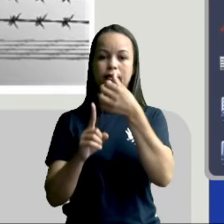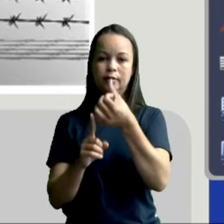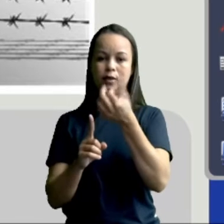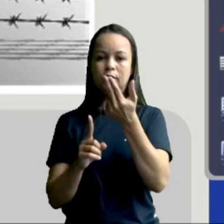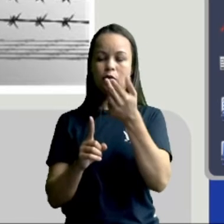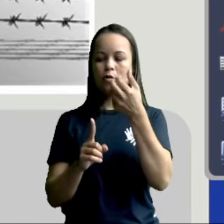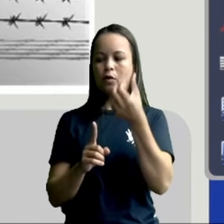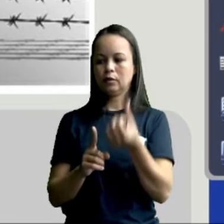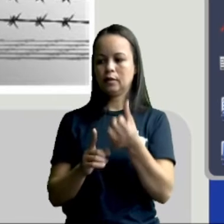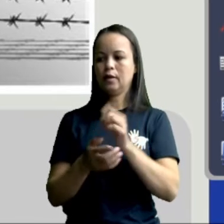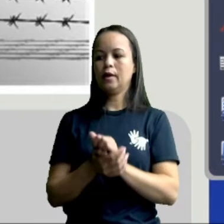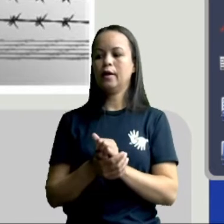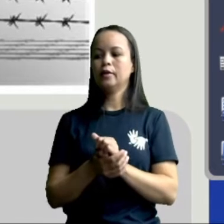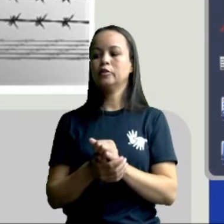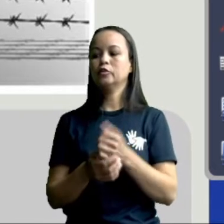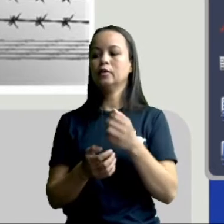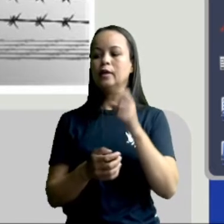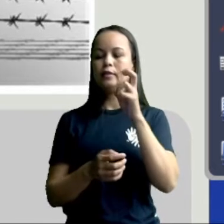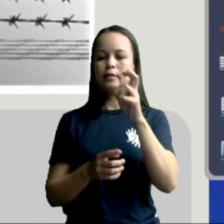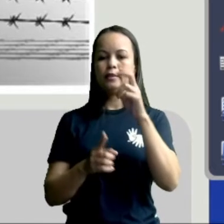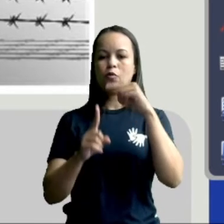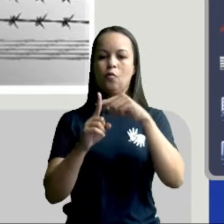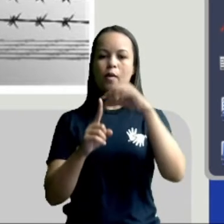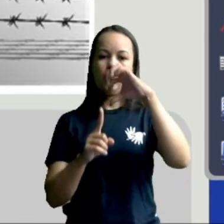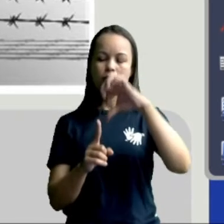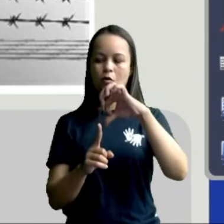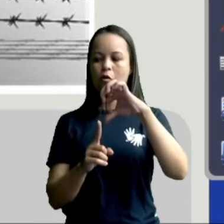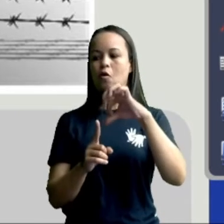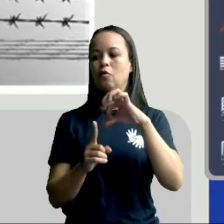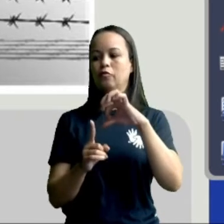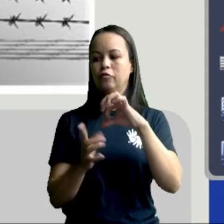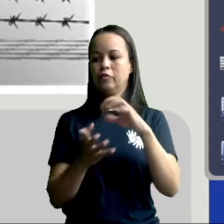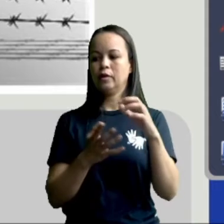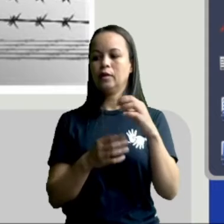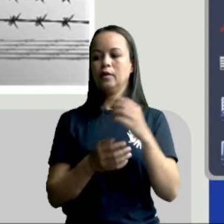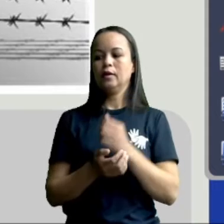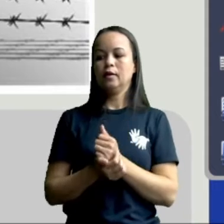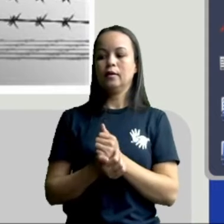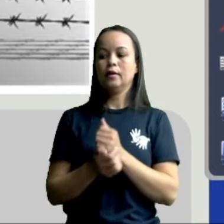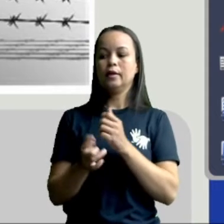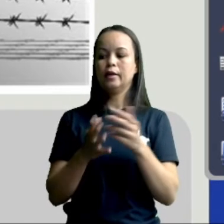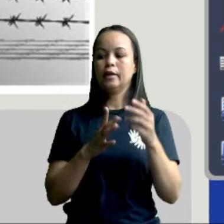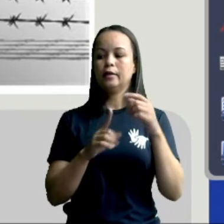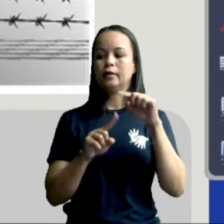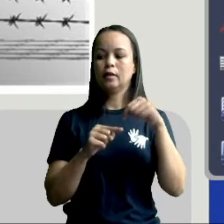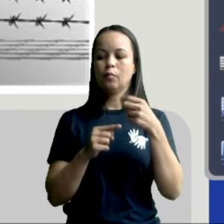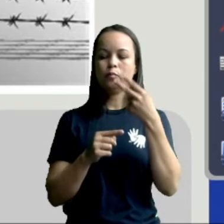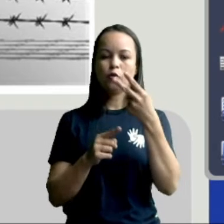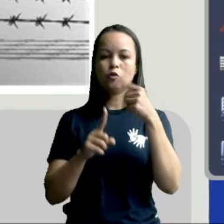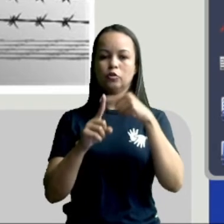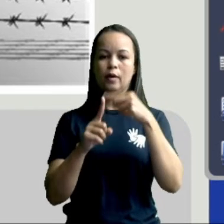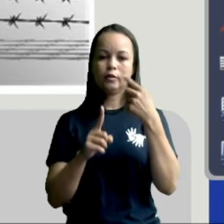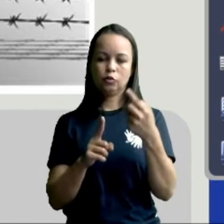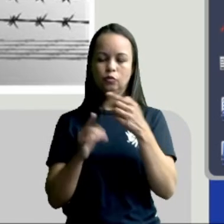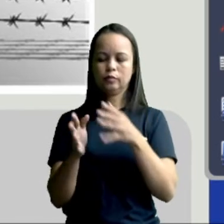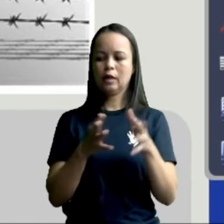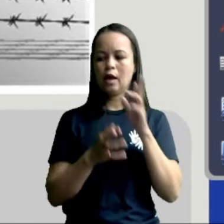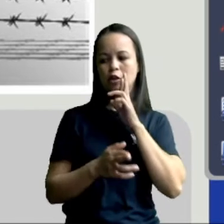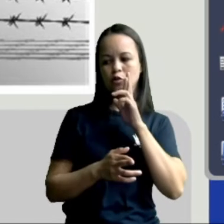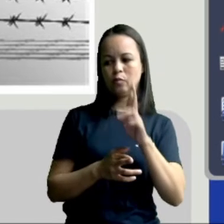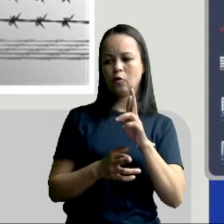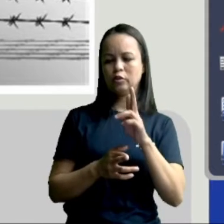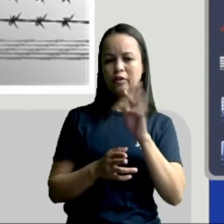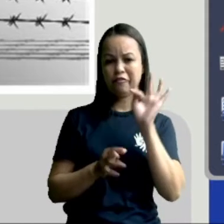1, 1 com 1, 2 com 2, daqui 4, ou seja, o perímetro é de 446. É essa a resposta